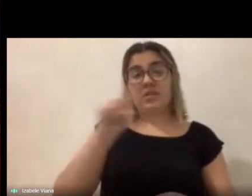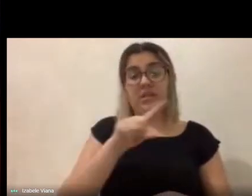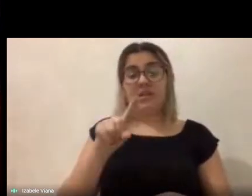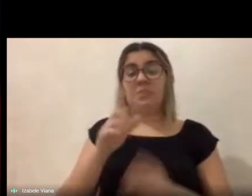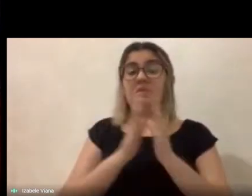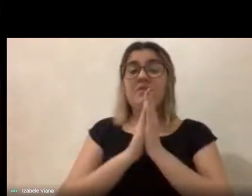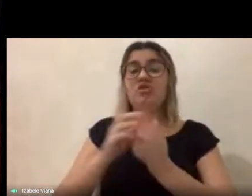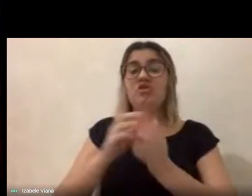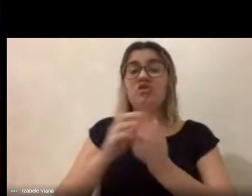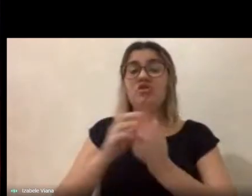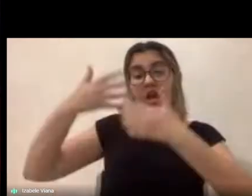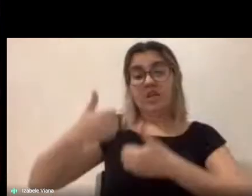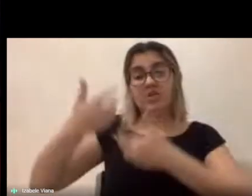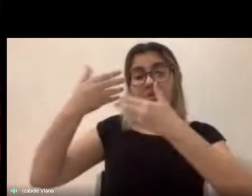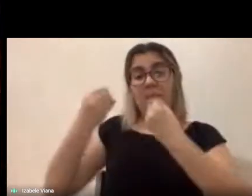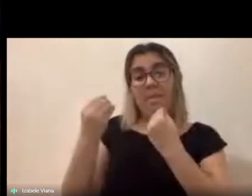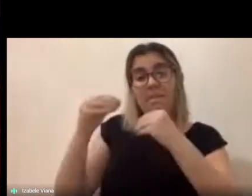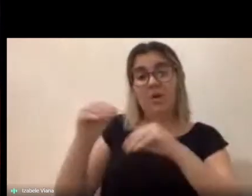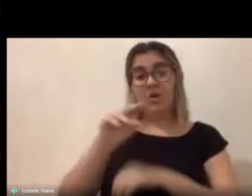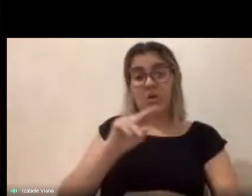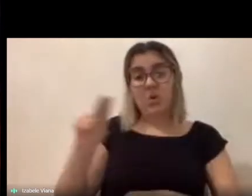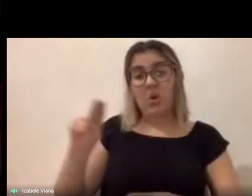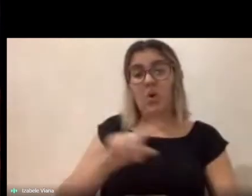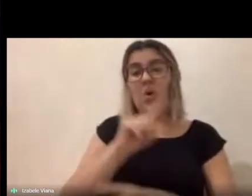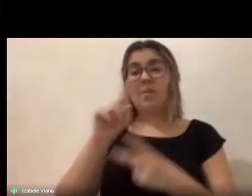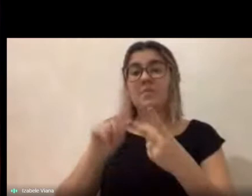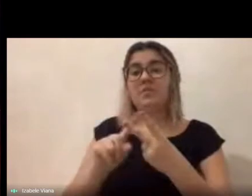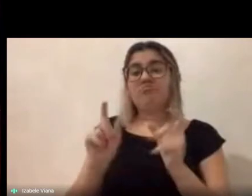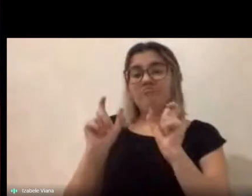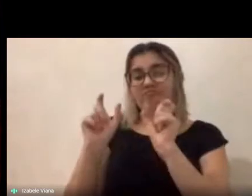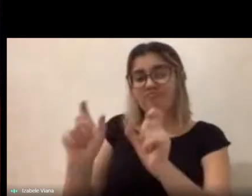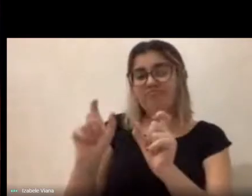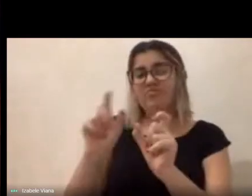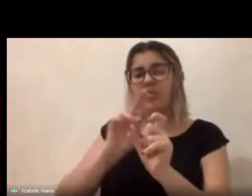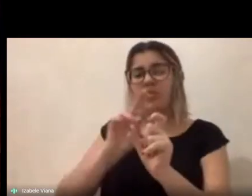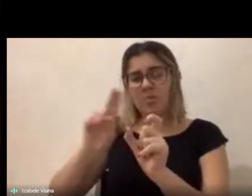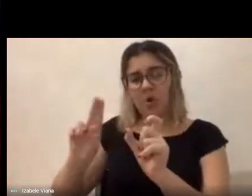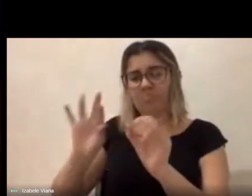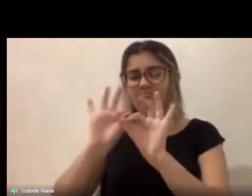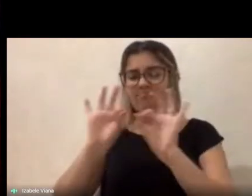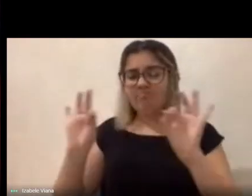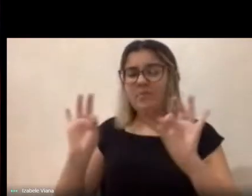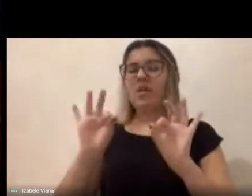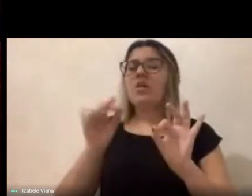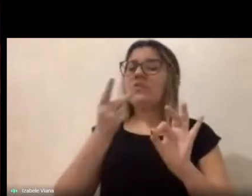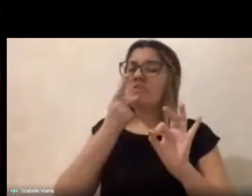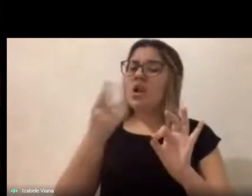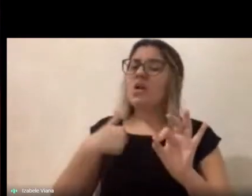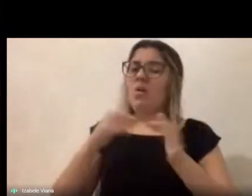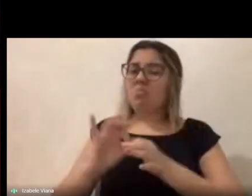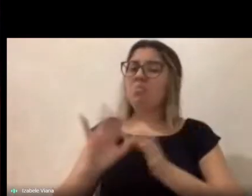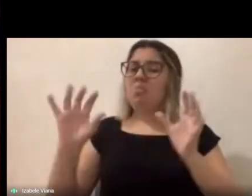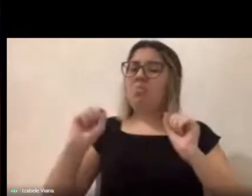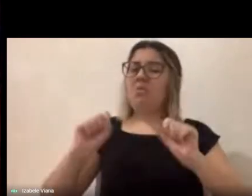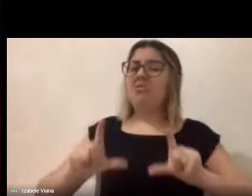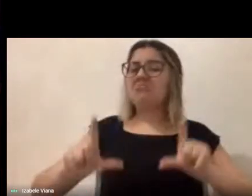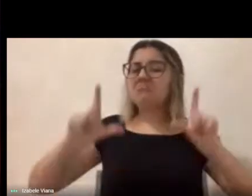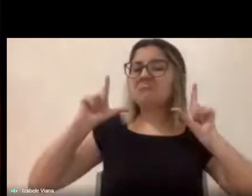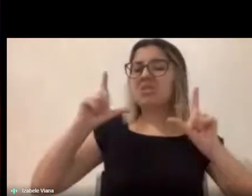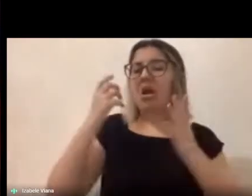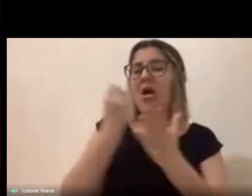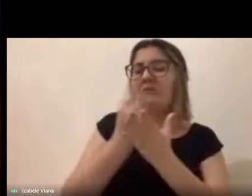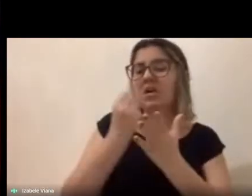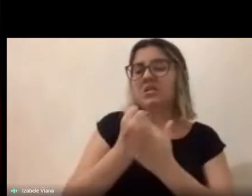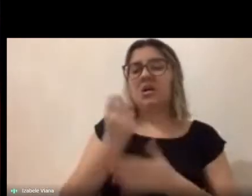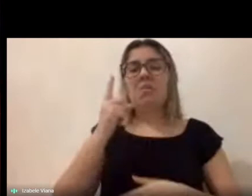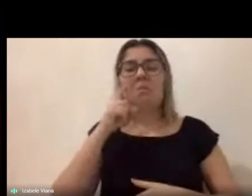que autoriza, né, a gravação da sua imagem e do seu áudio, certo? Desde já eu agradeço. Os microfones de vocês deverão